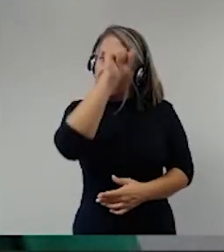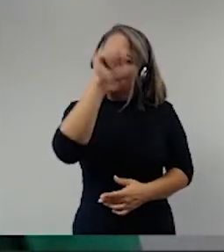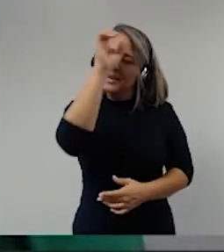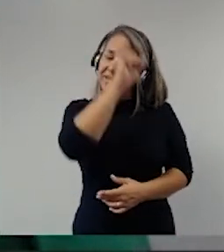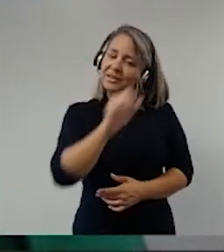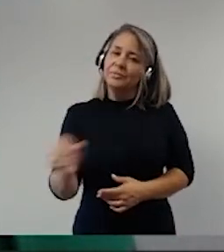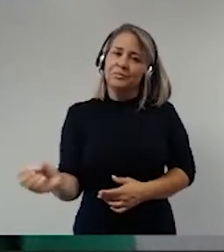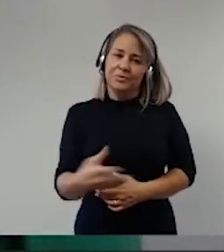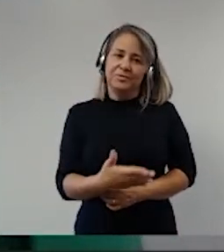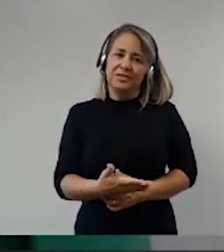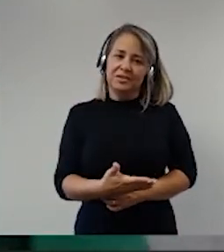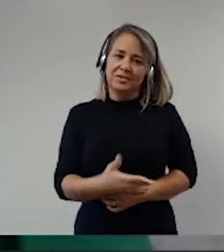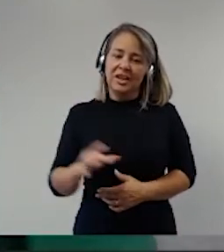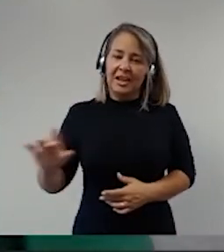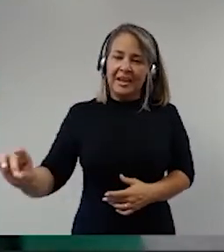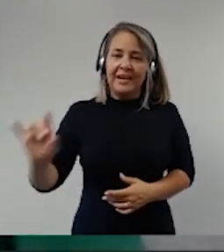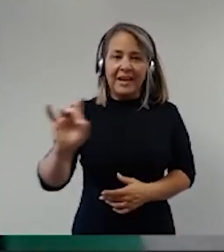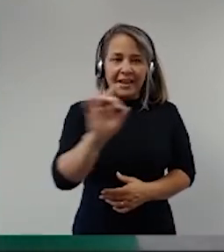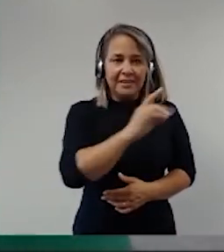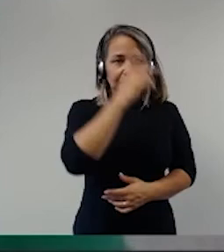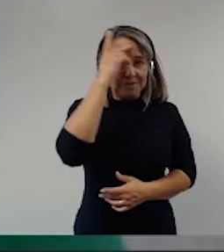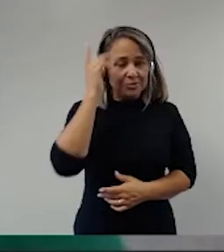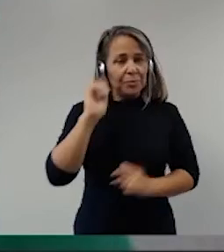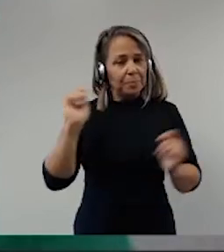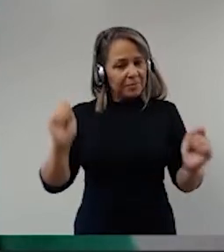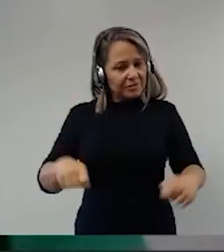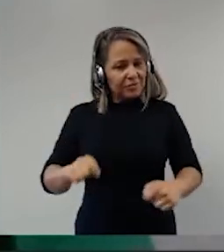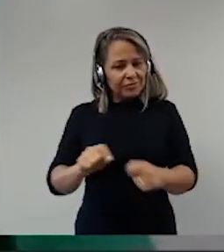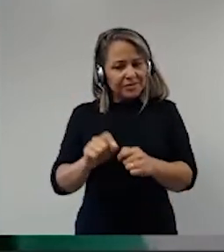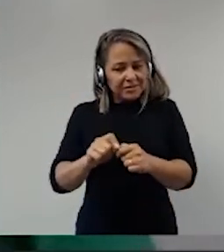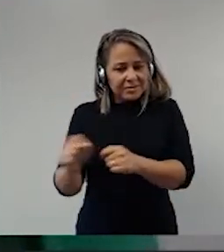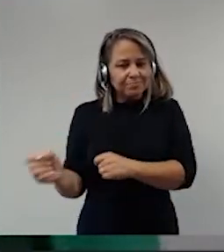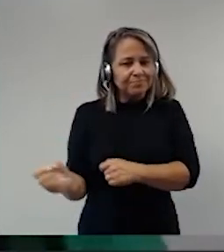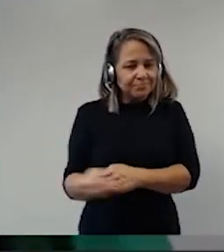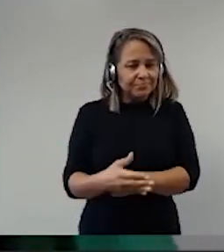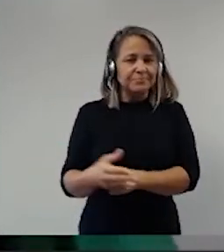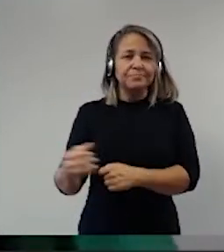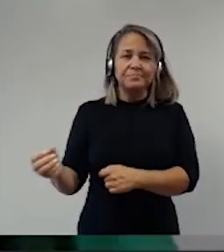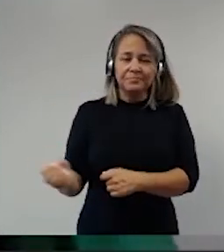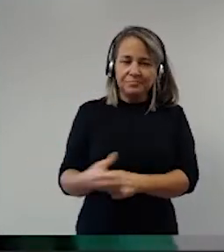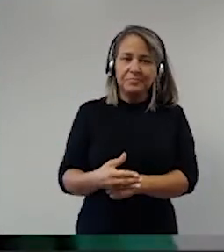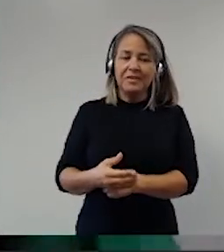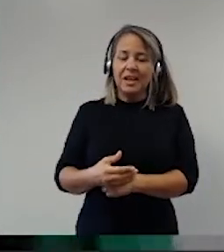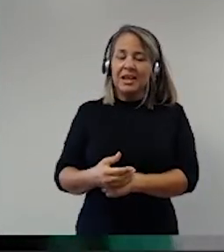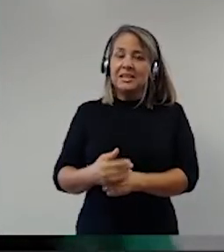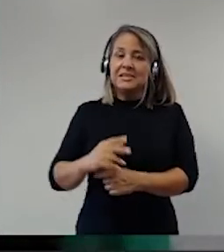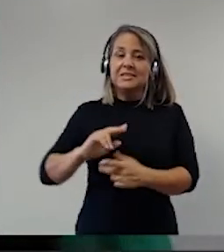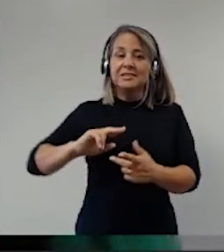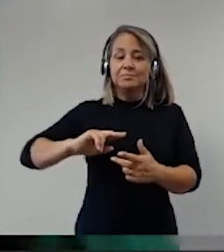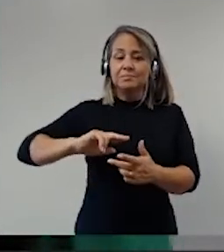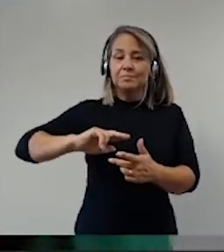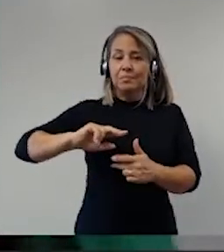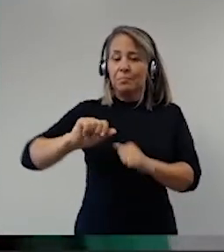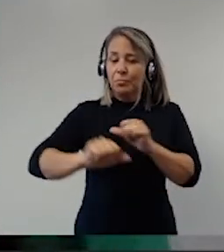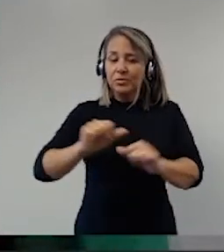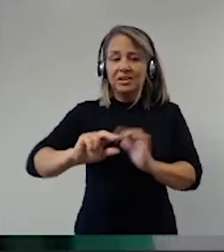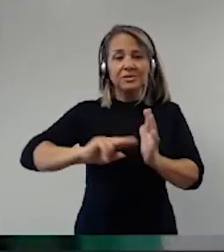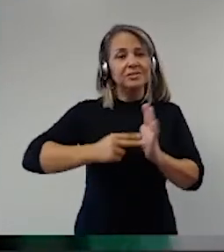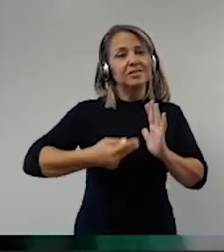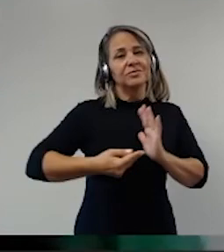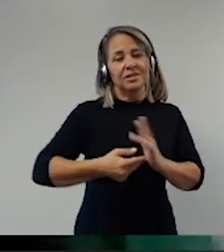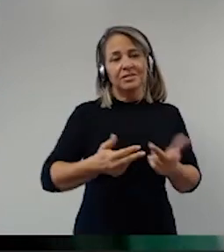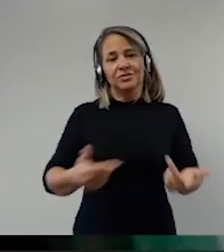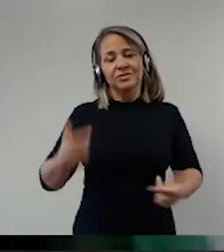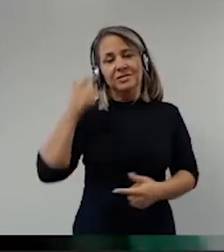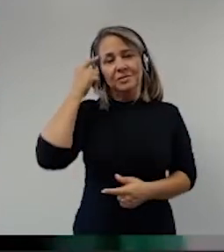coisa nova. Cada um, de alguma forma, teve que ressignificar o que pensa, o que acha. Tirando por nós, presidentes jovens, nós tivemos